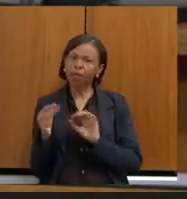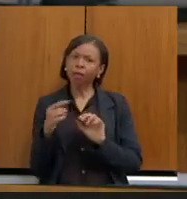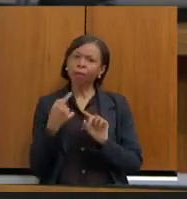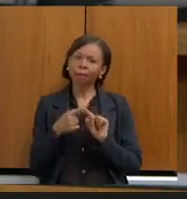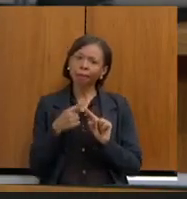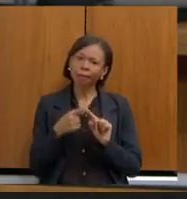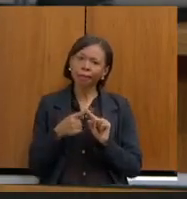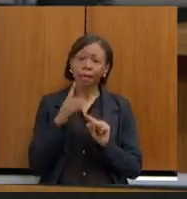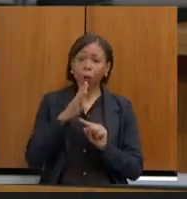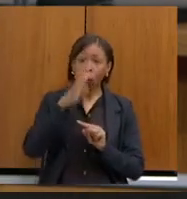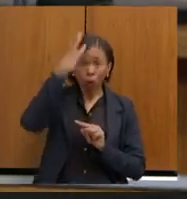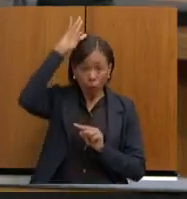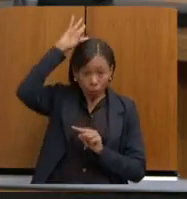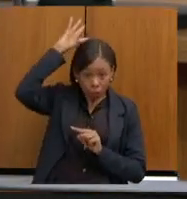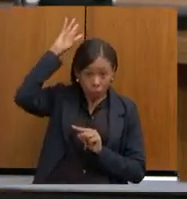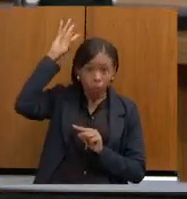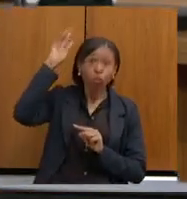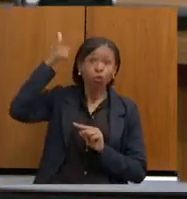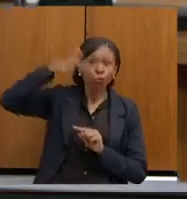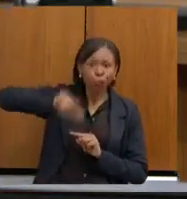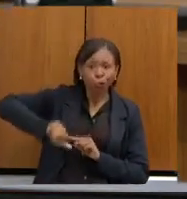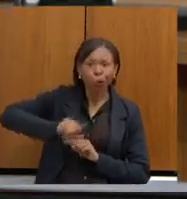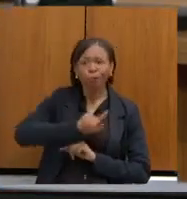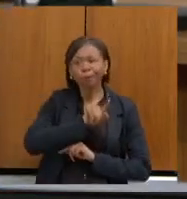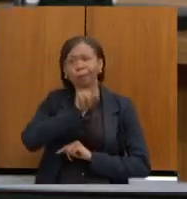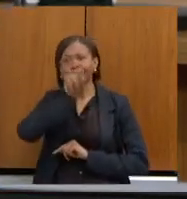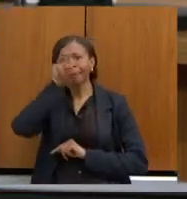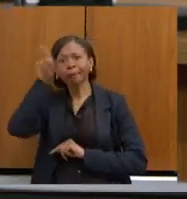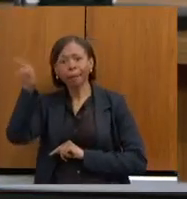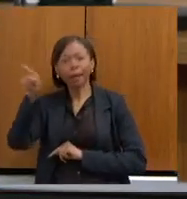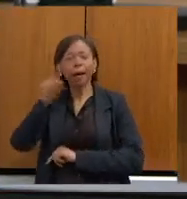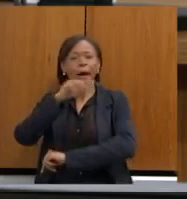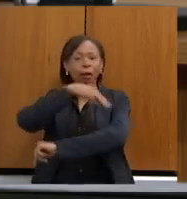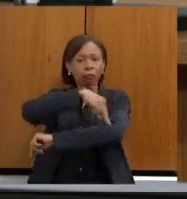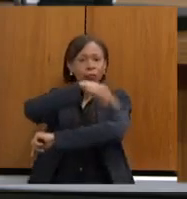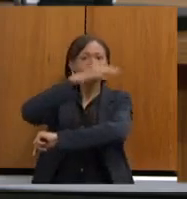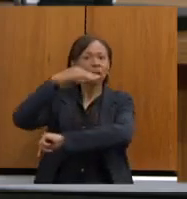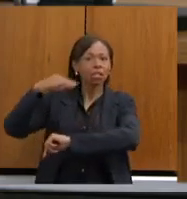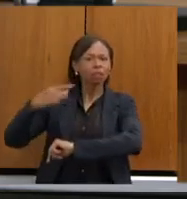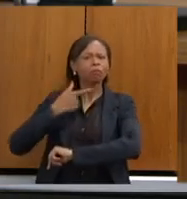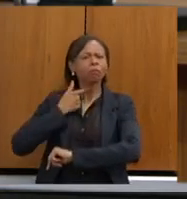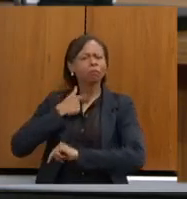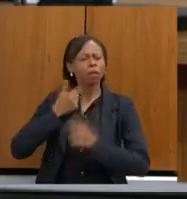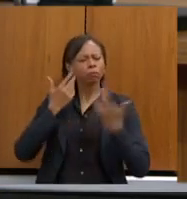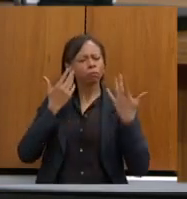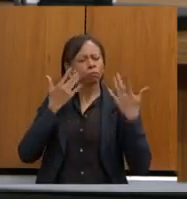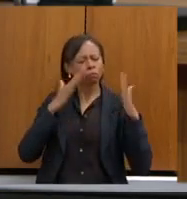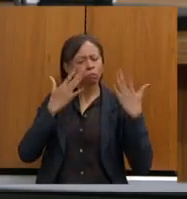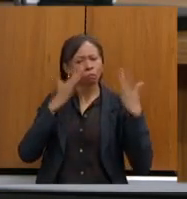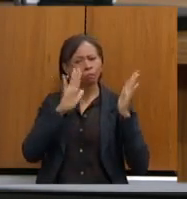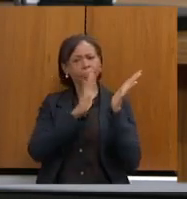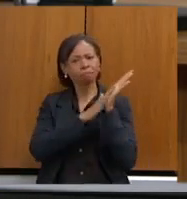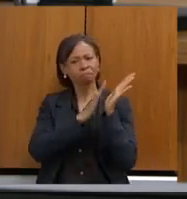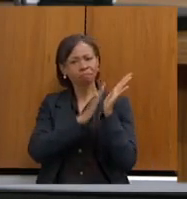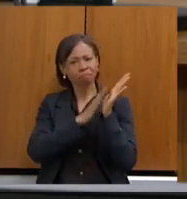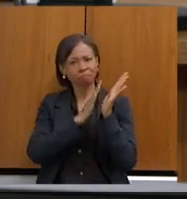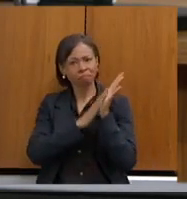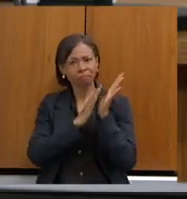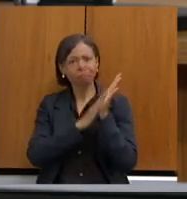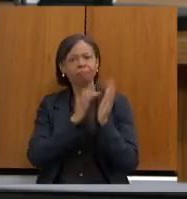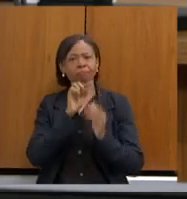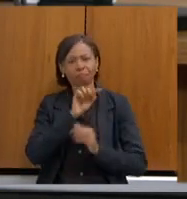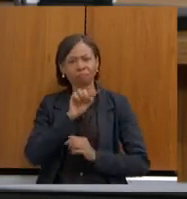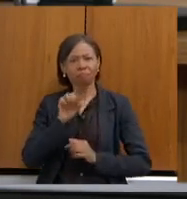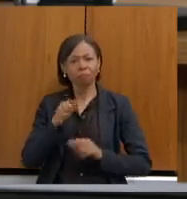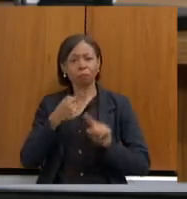dos Bombeiros novamente a Brumadinho é realmente me dá vontade de aplaudir né É É uma uma relação muito